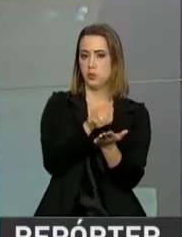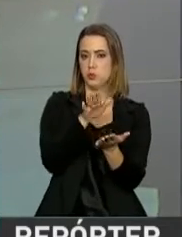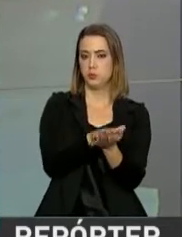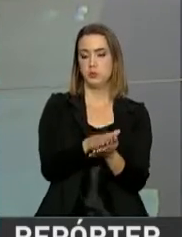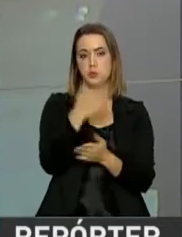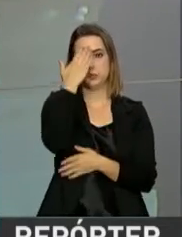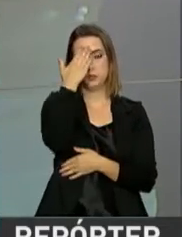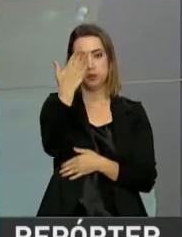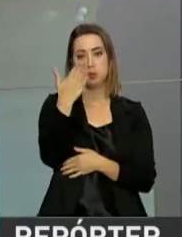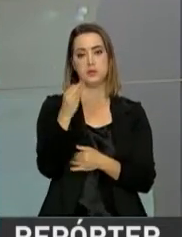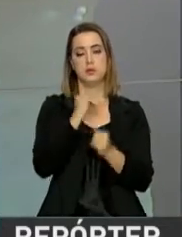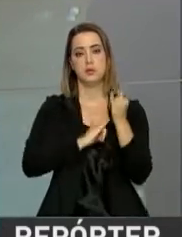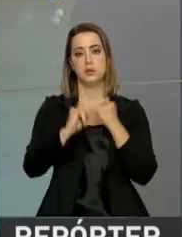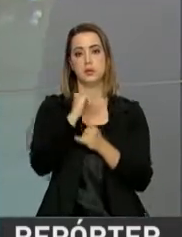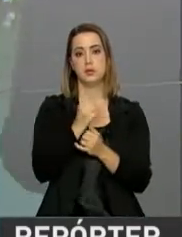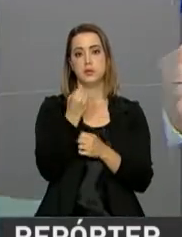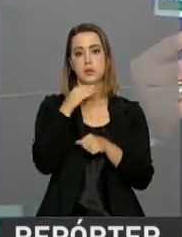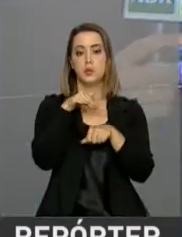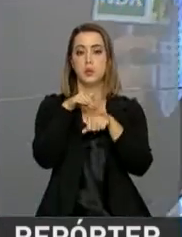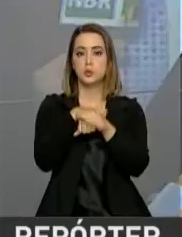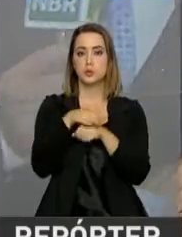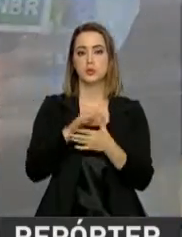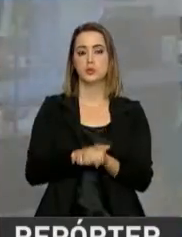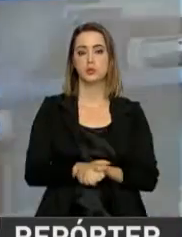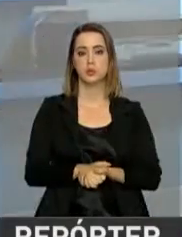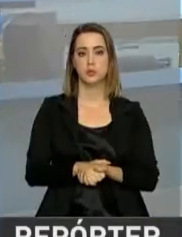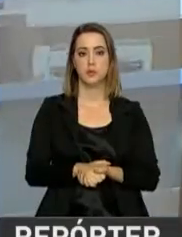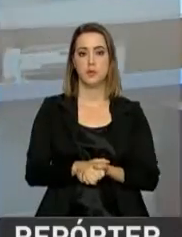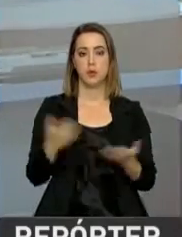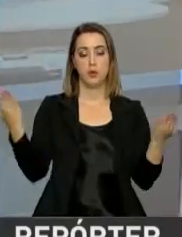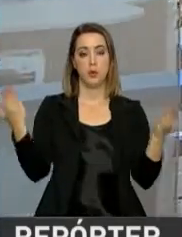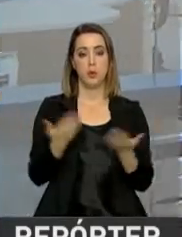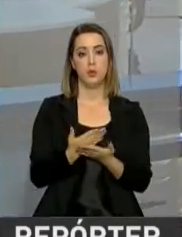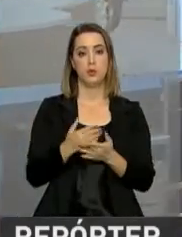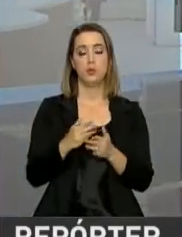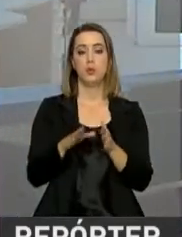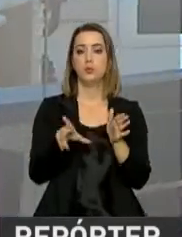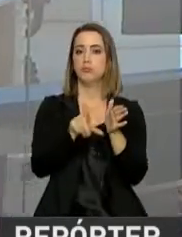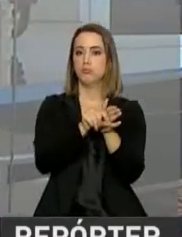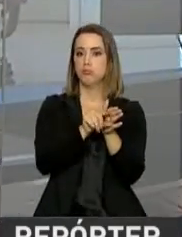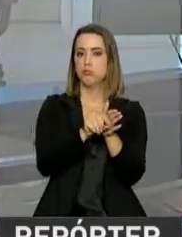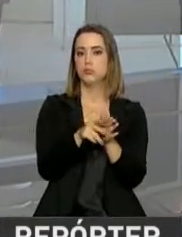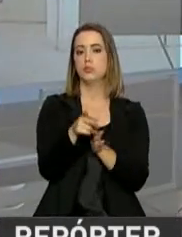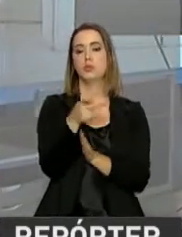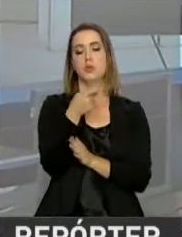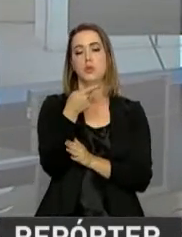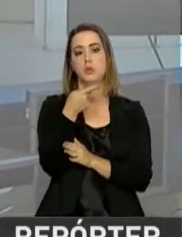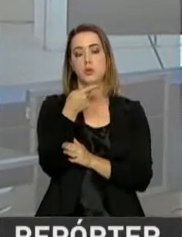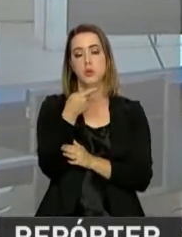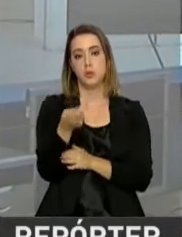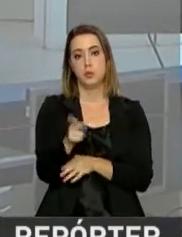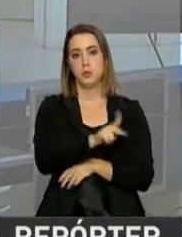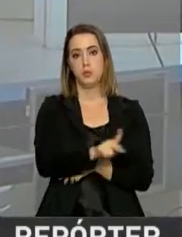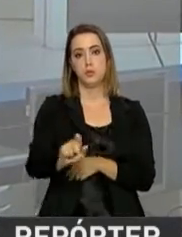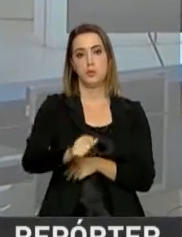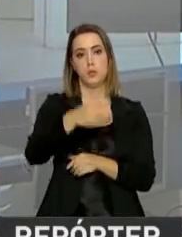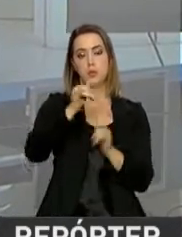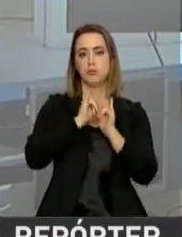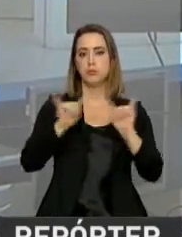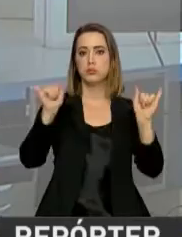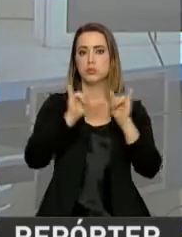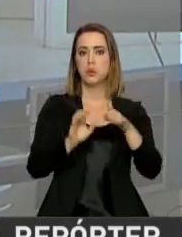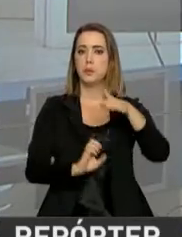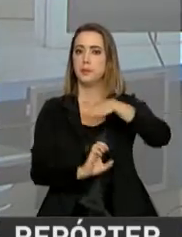pelas informações. Boa noite para você. E hoje, em uma rede social, o presidente Michel Temer mandou uma mensagem aos micro e